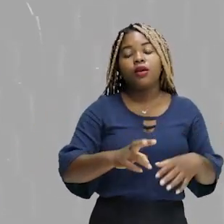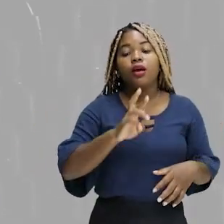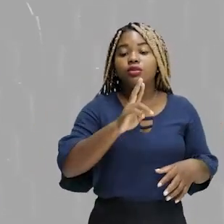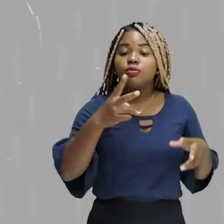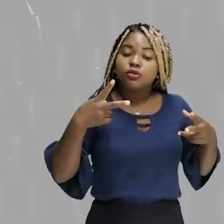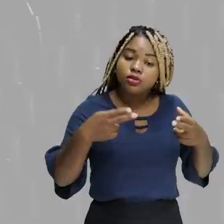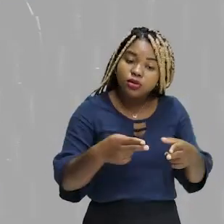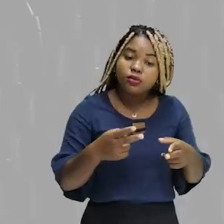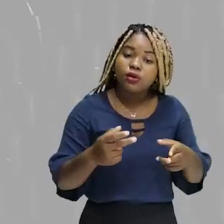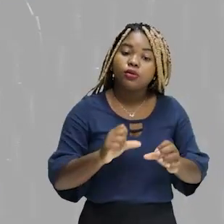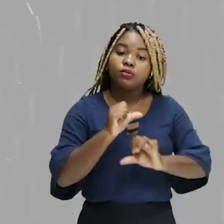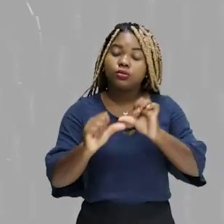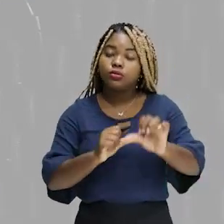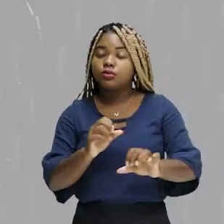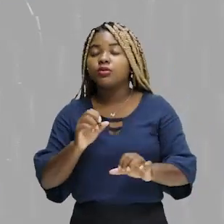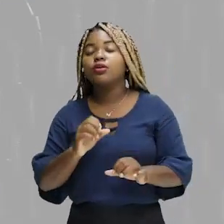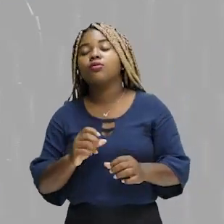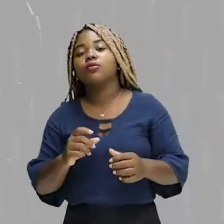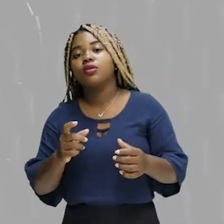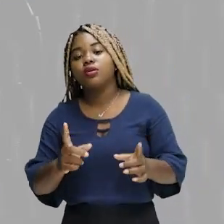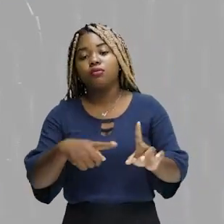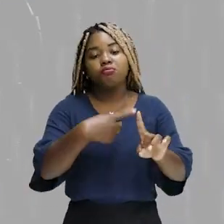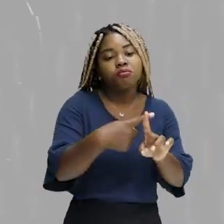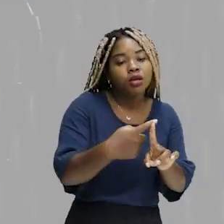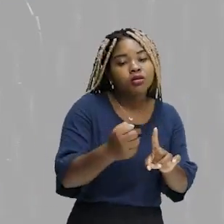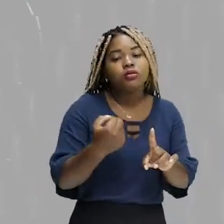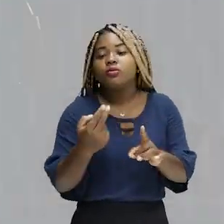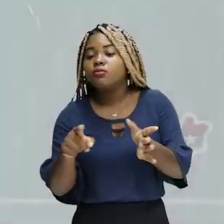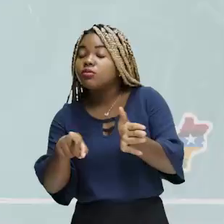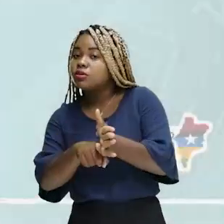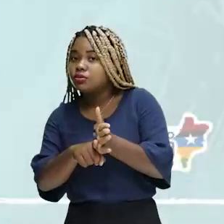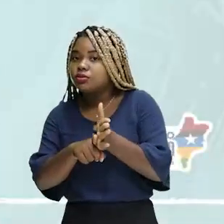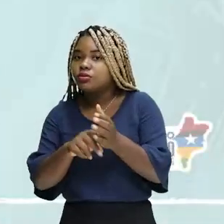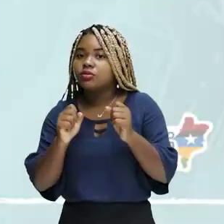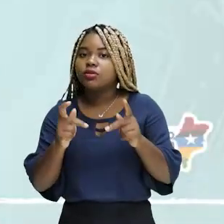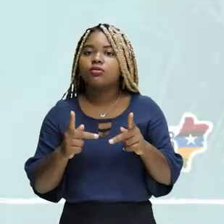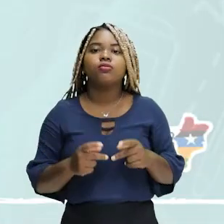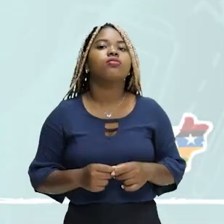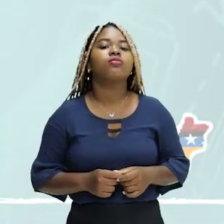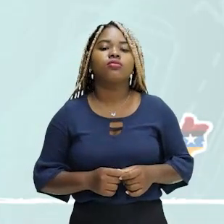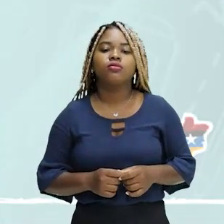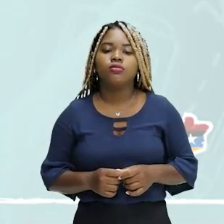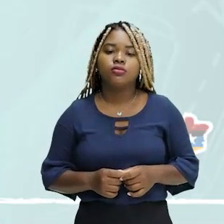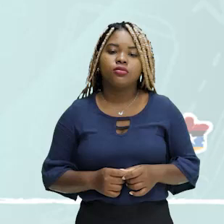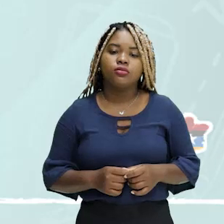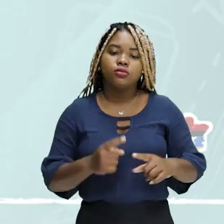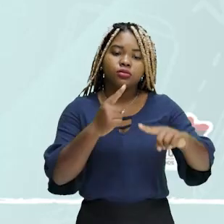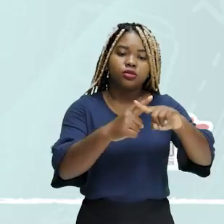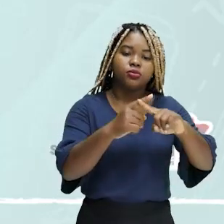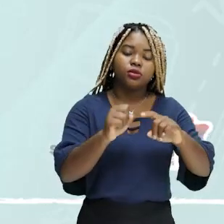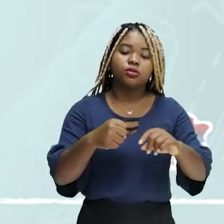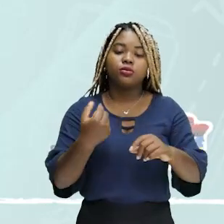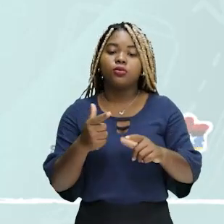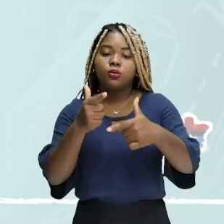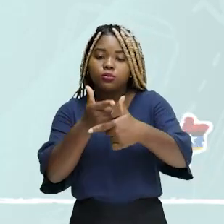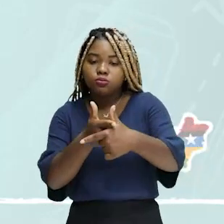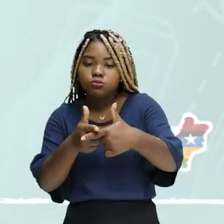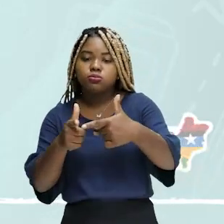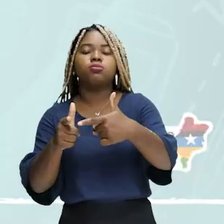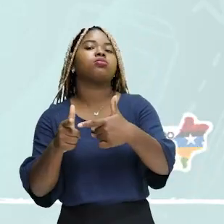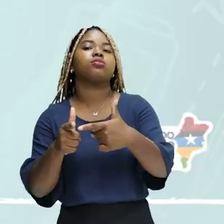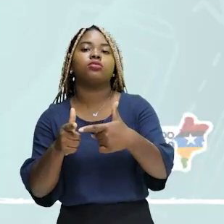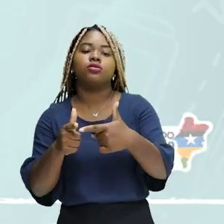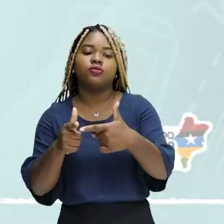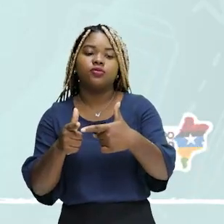vai apenas mudar o sinal do ΔH. Multiplicando ou dividindo uma equação termoquímica por